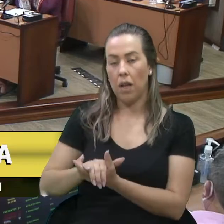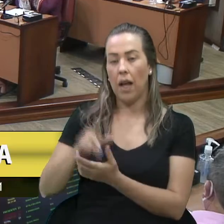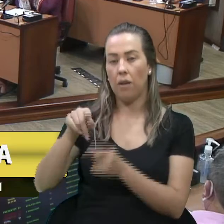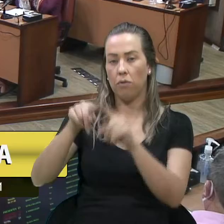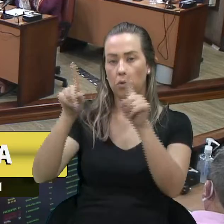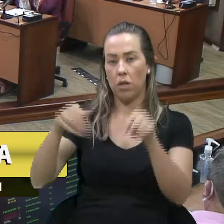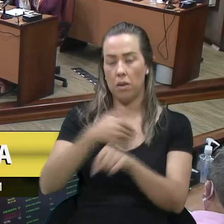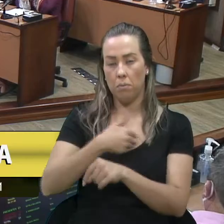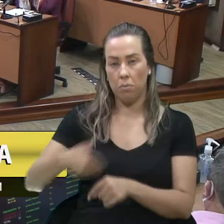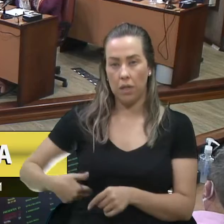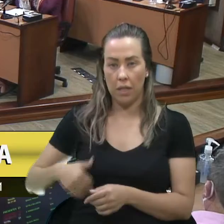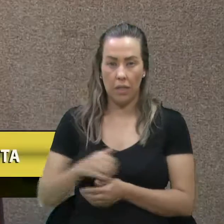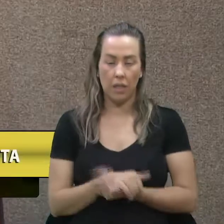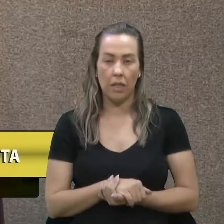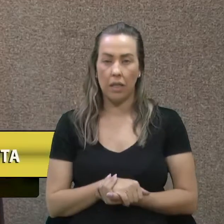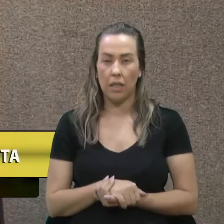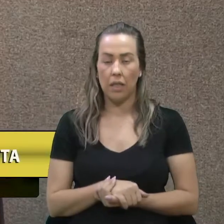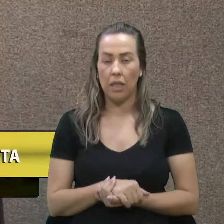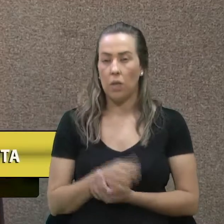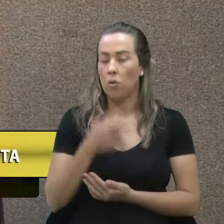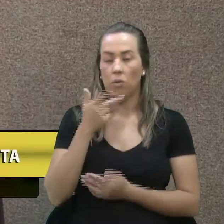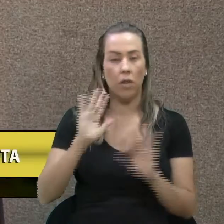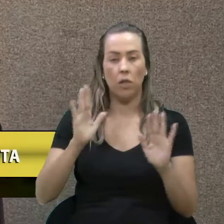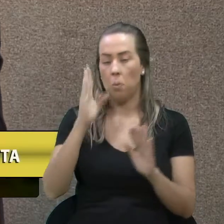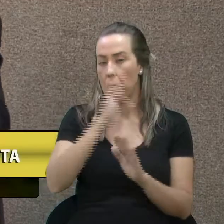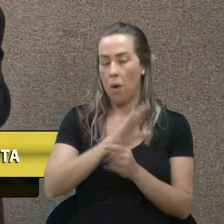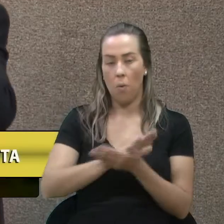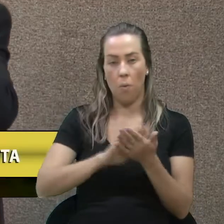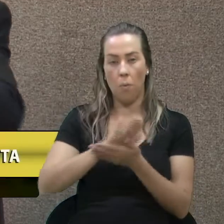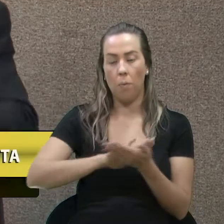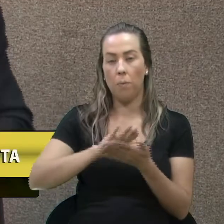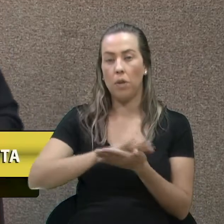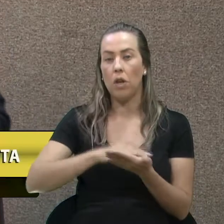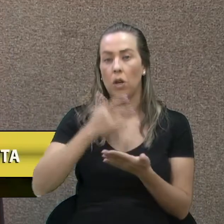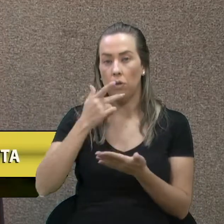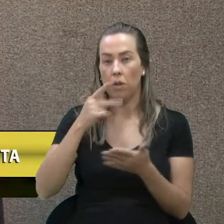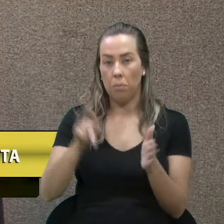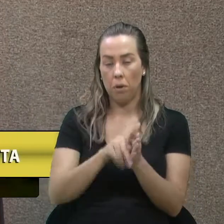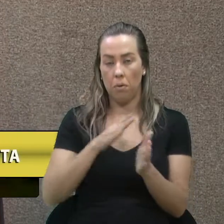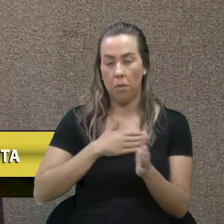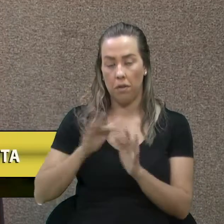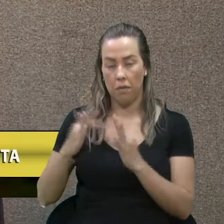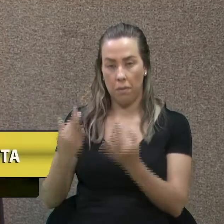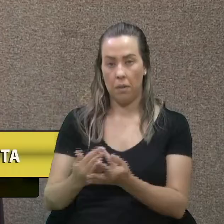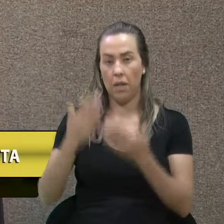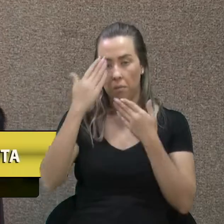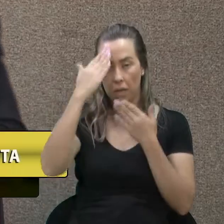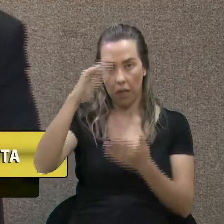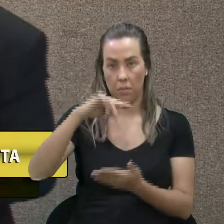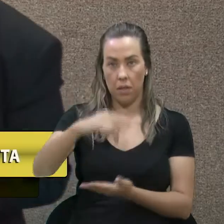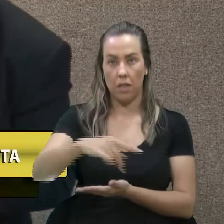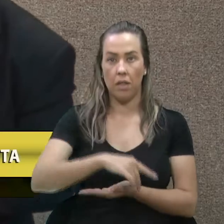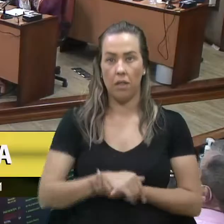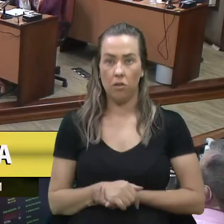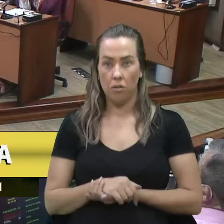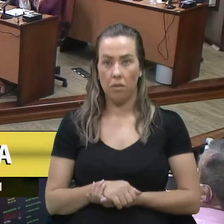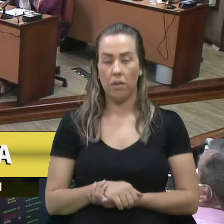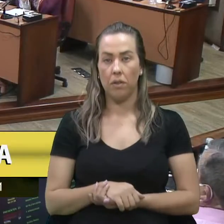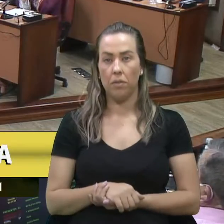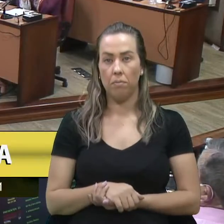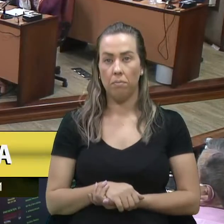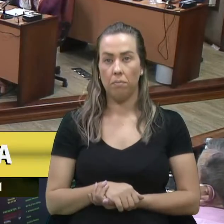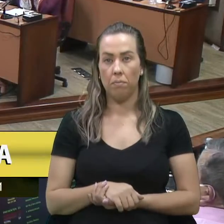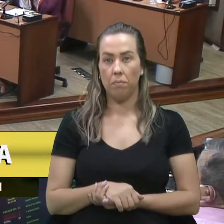funcionária pública. Então eu não estou aqui falando de ninguém. Estou falando da minha própria família. Obrigado, senhor presidente.